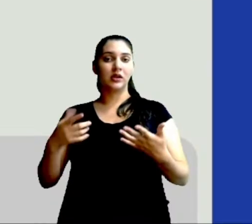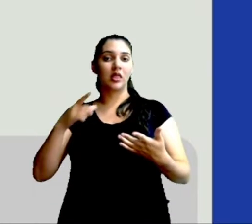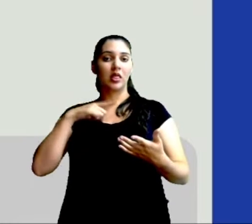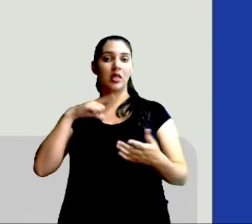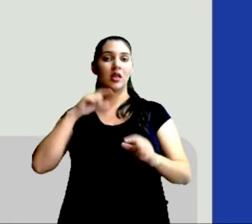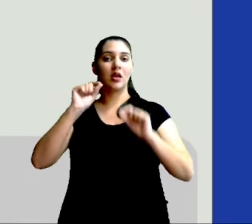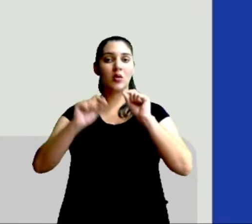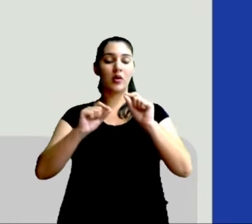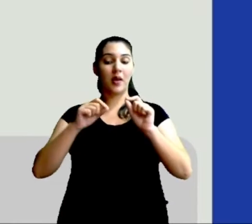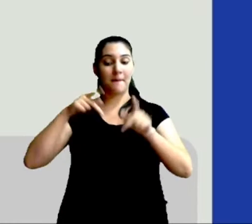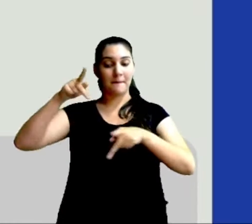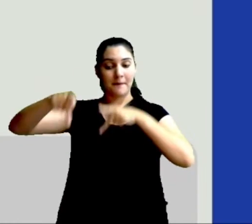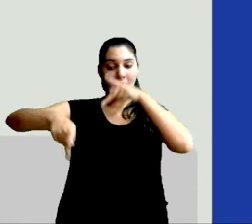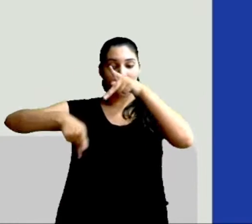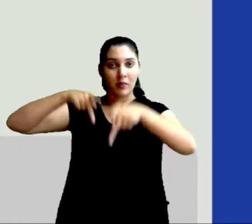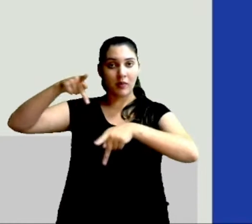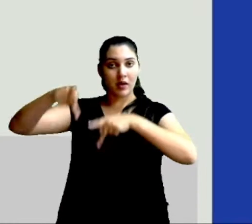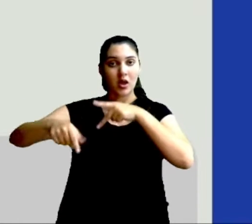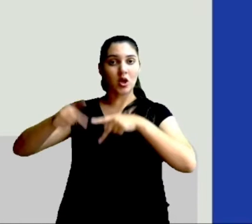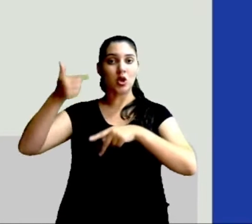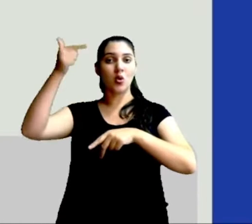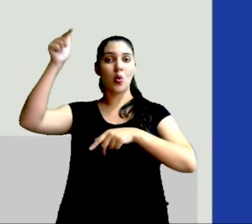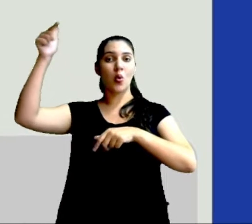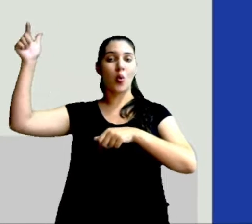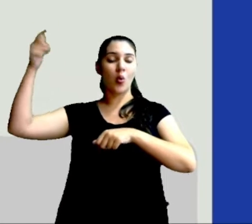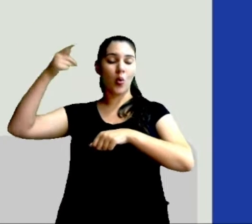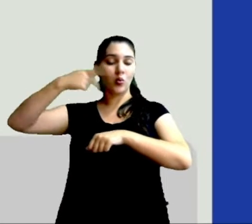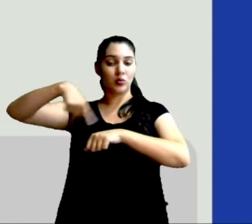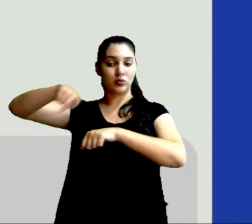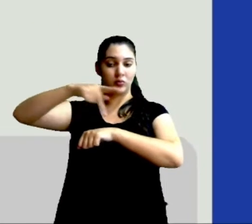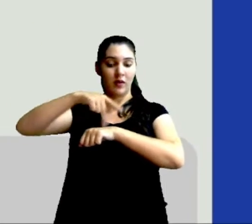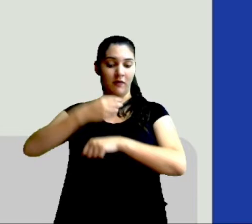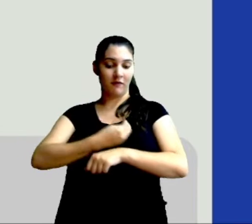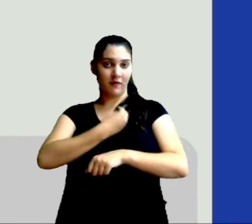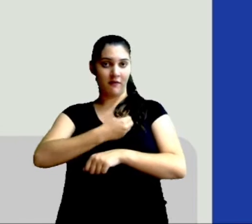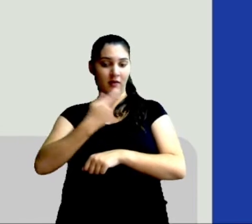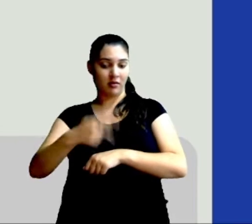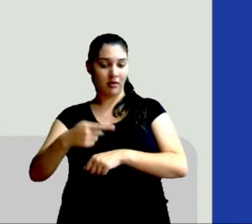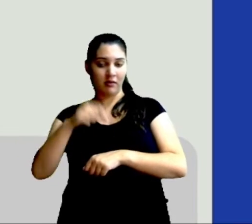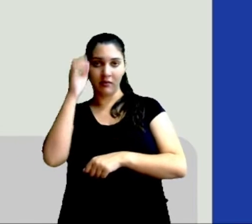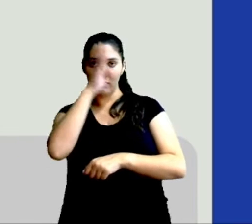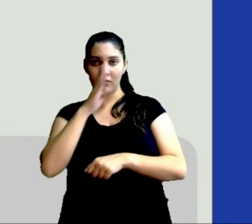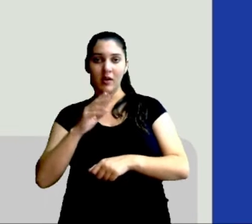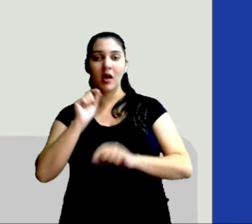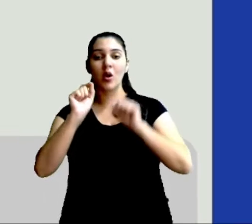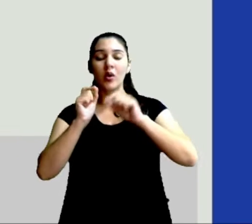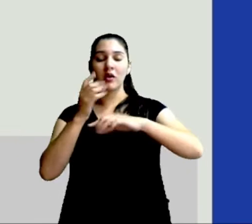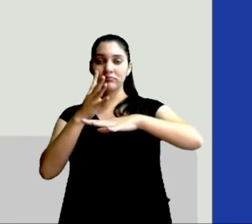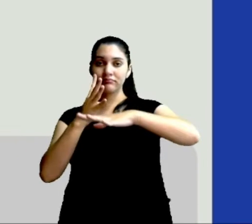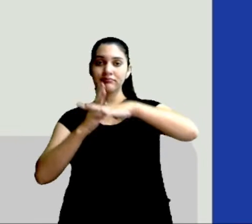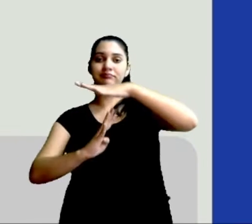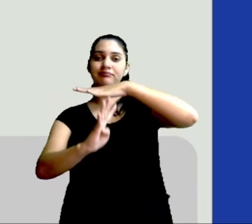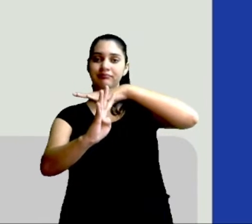havia populações também de outras nacionalidades vivendo aqui no Brasil, que eram os